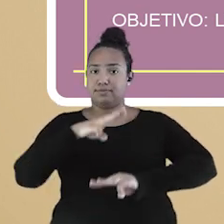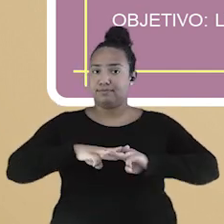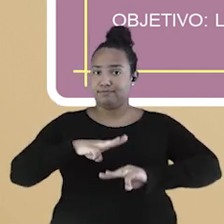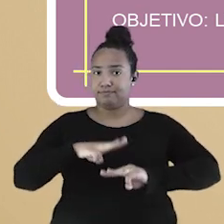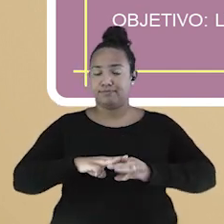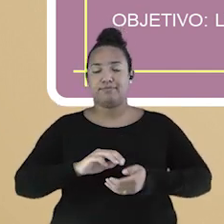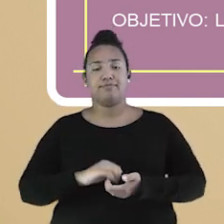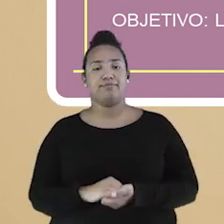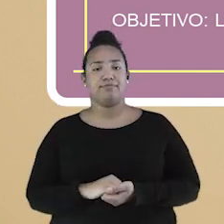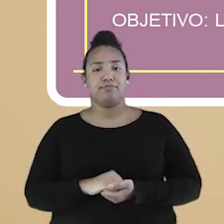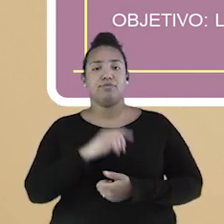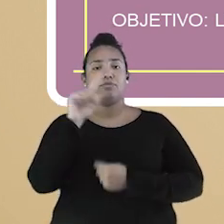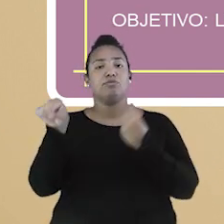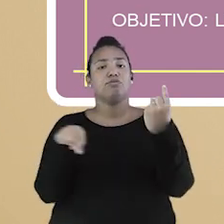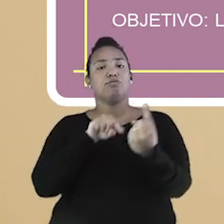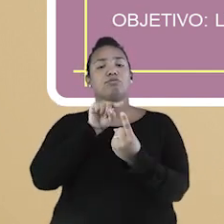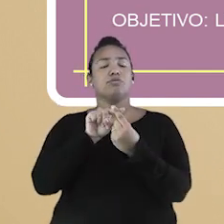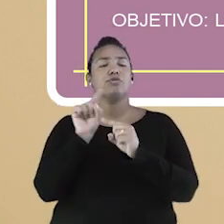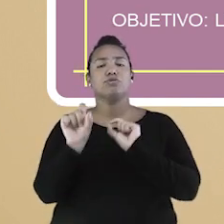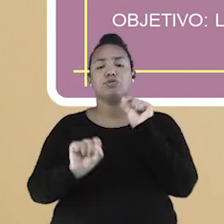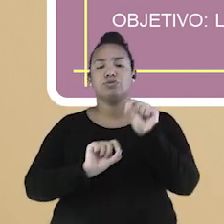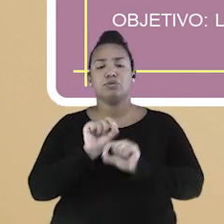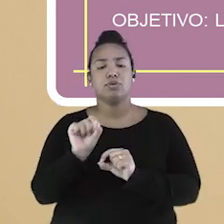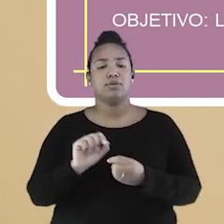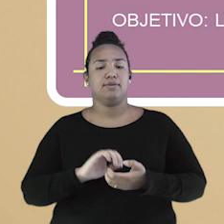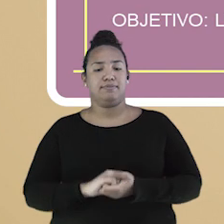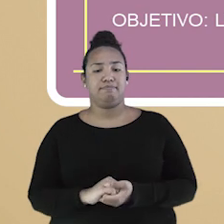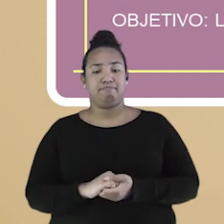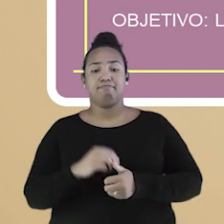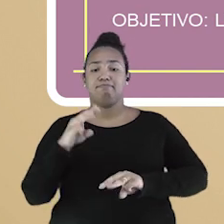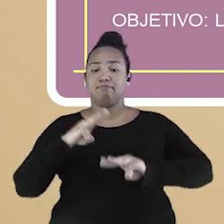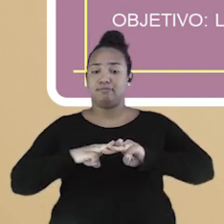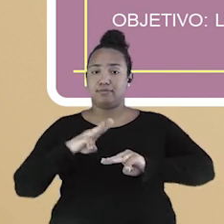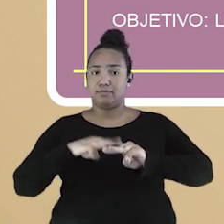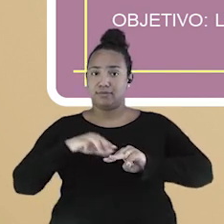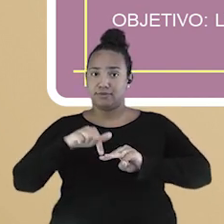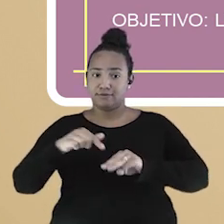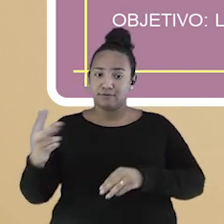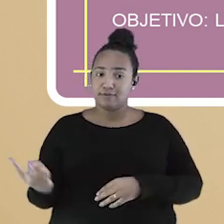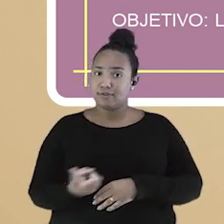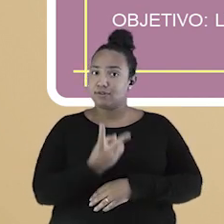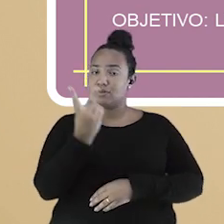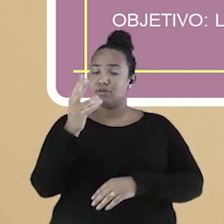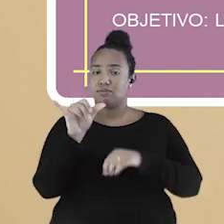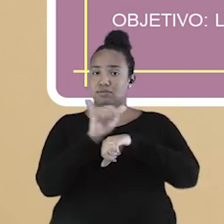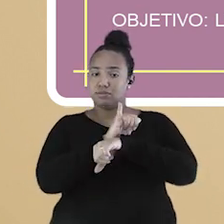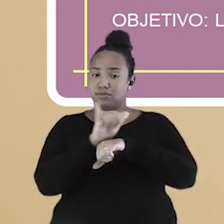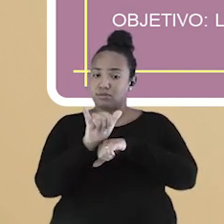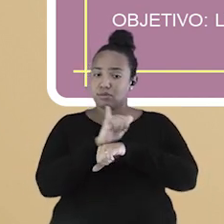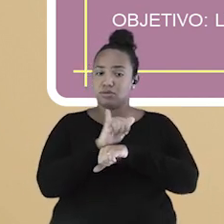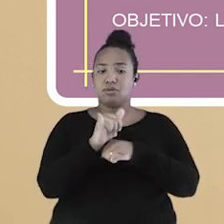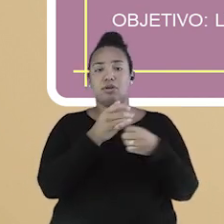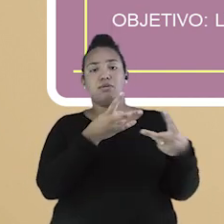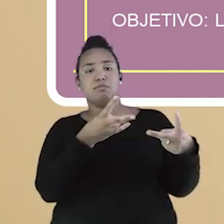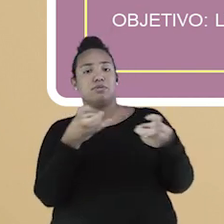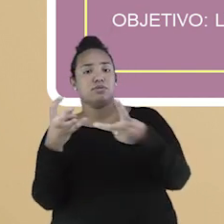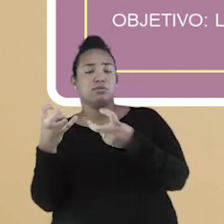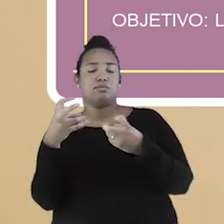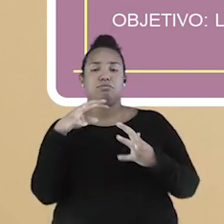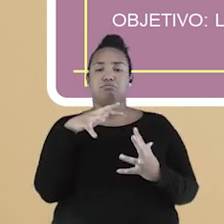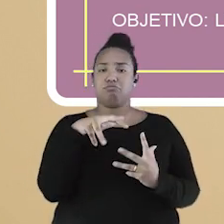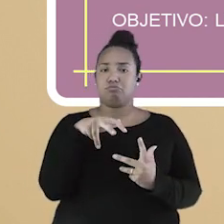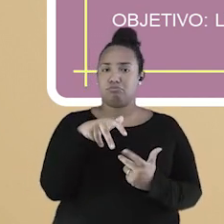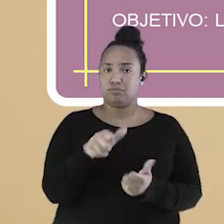como objetivo de aprendizagem valorizar a matemática como instrumento para interpretar informações sobre o mundo, reconhecendo